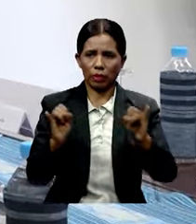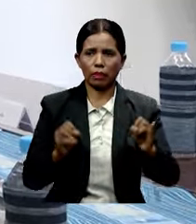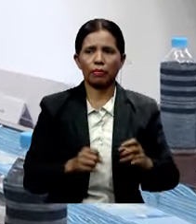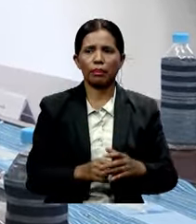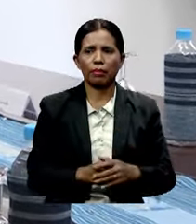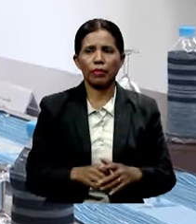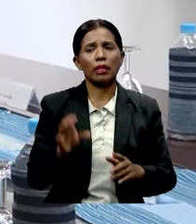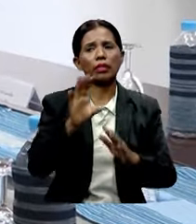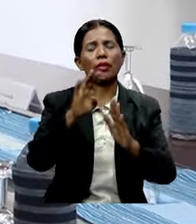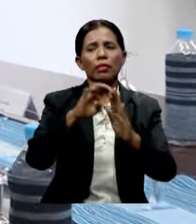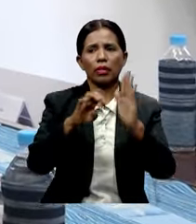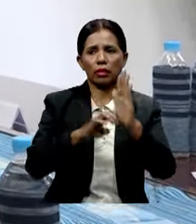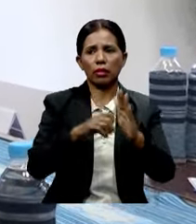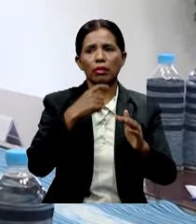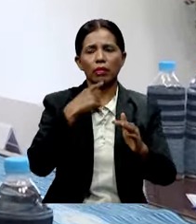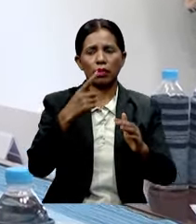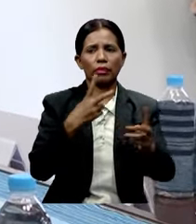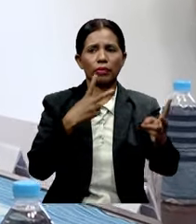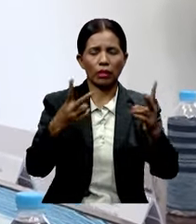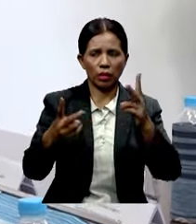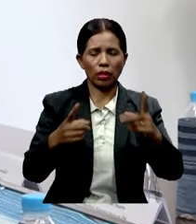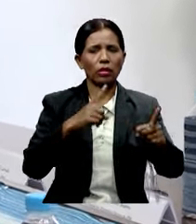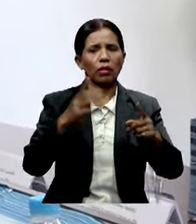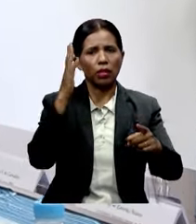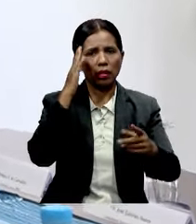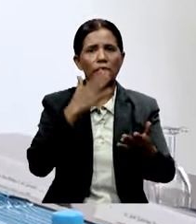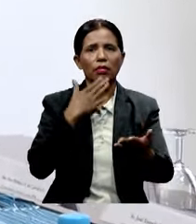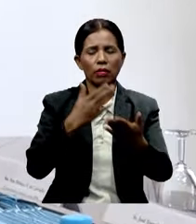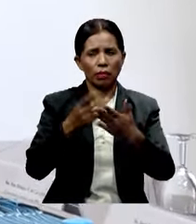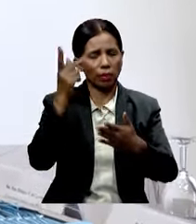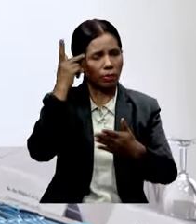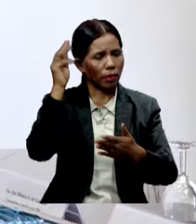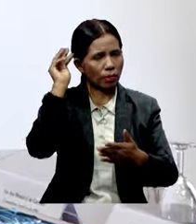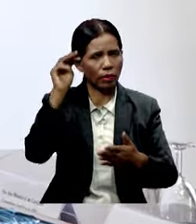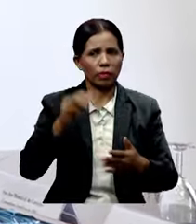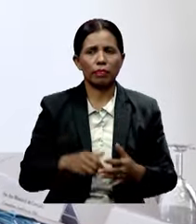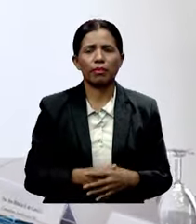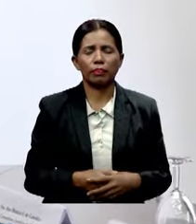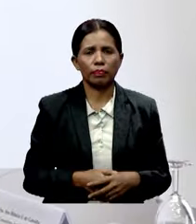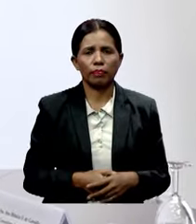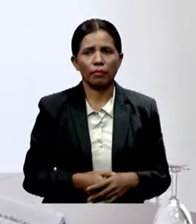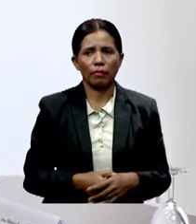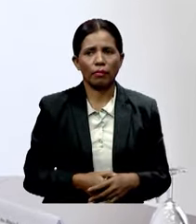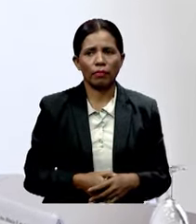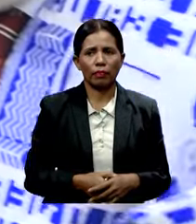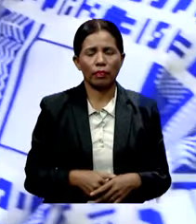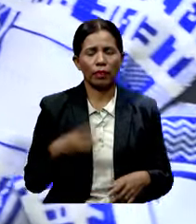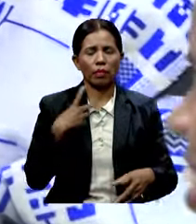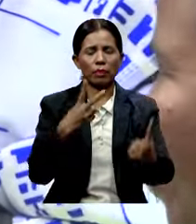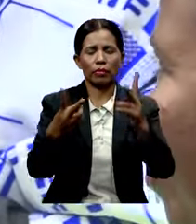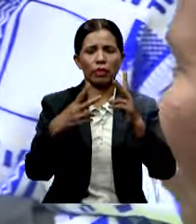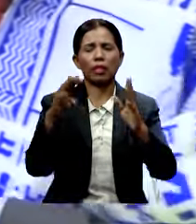temos se festar do Guiné-Bissau a Tutan, visita né, a conhecer dia que Lutan, primeiro-ministro. Não podia fazer essa visita de